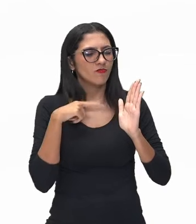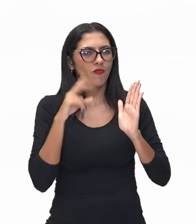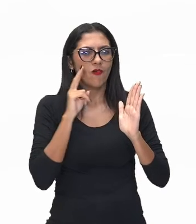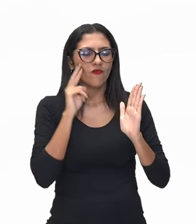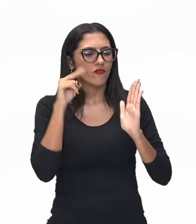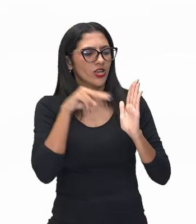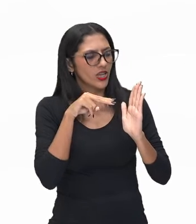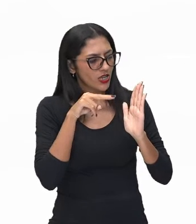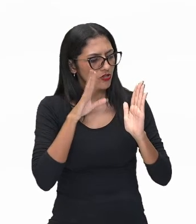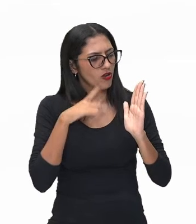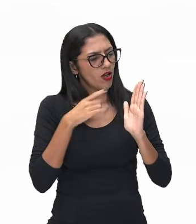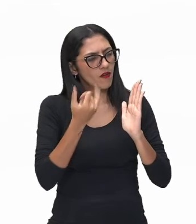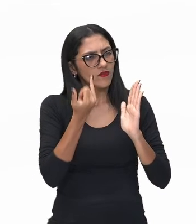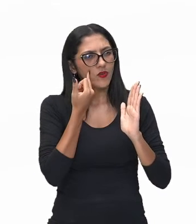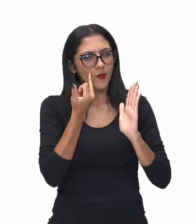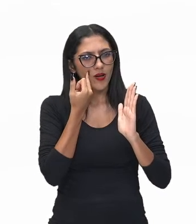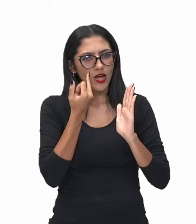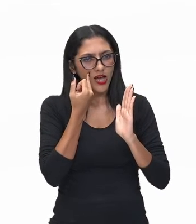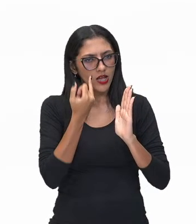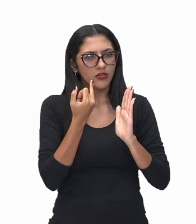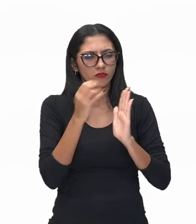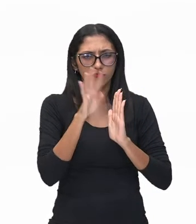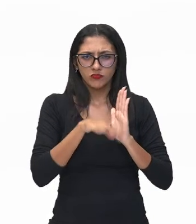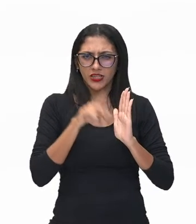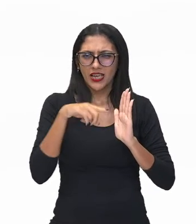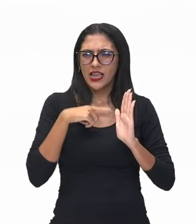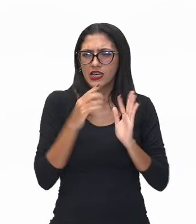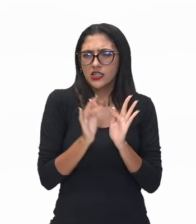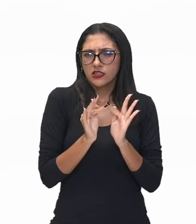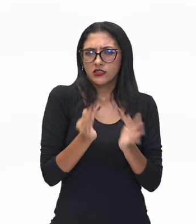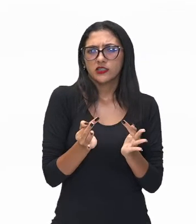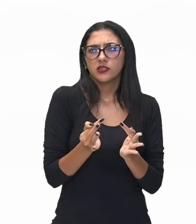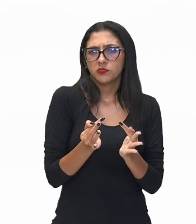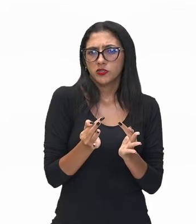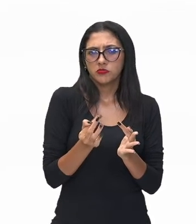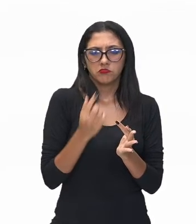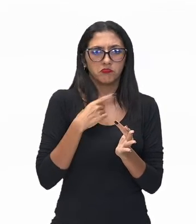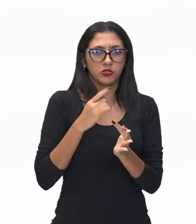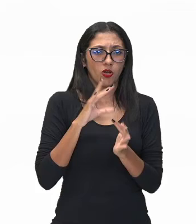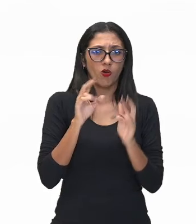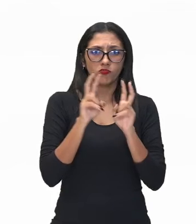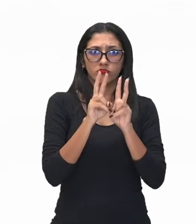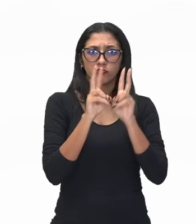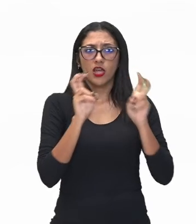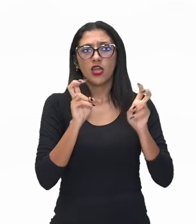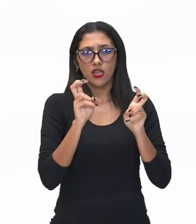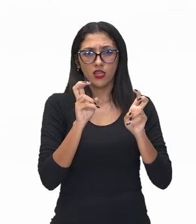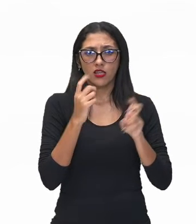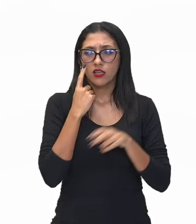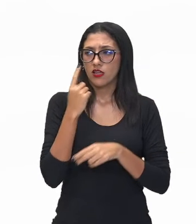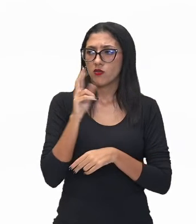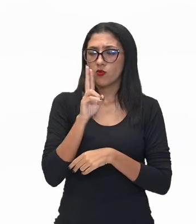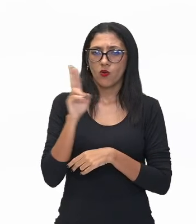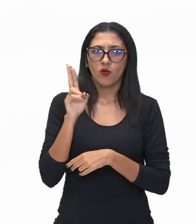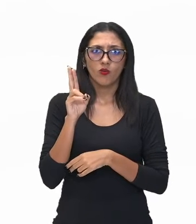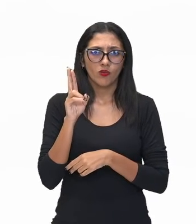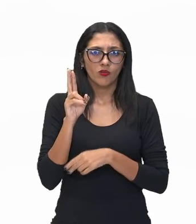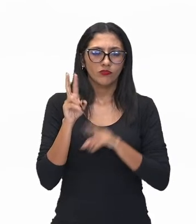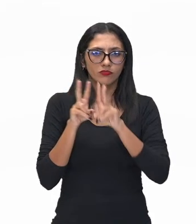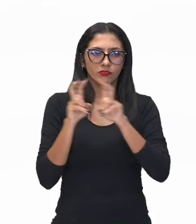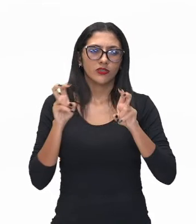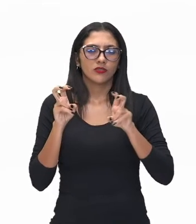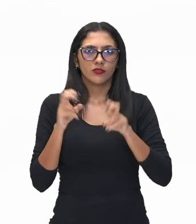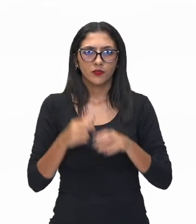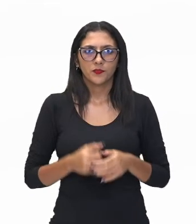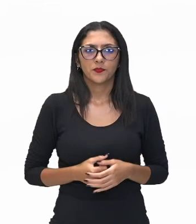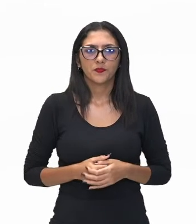que é um texto simples, né? Porque tem o título, receita de bolo de cenoura.